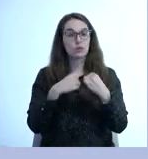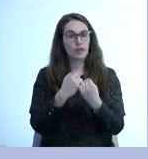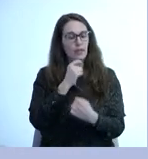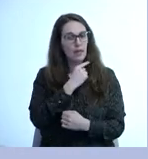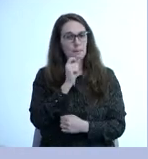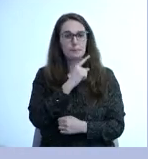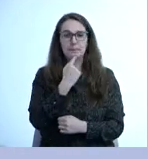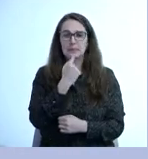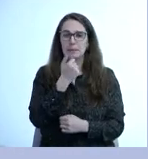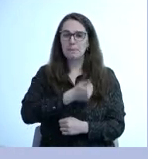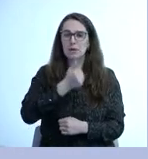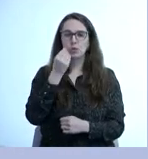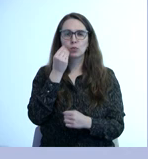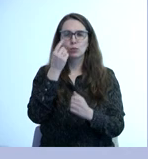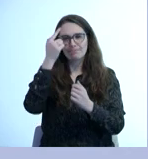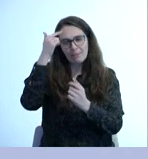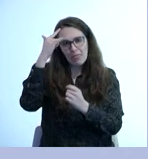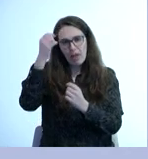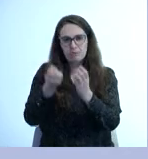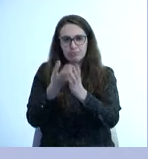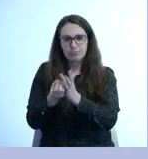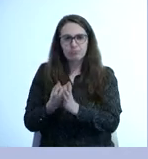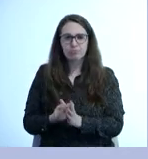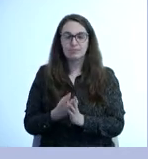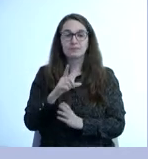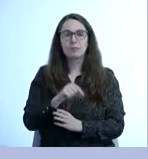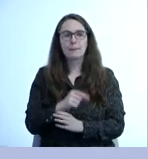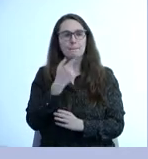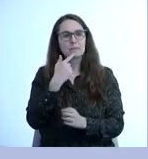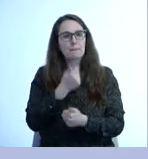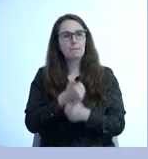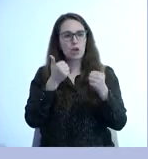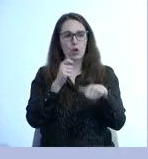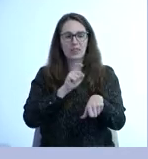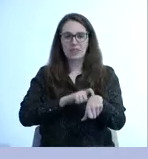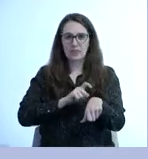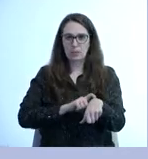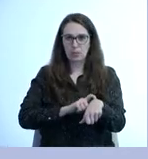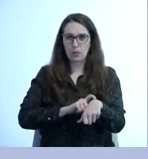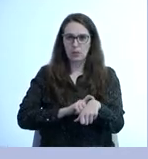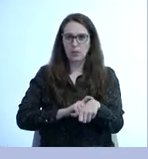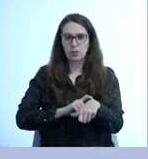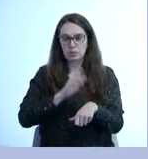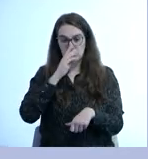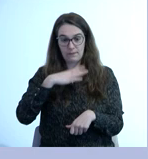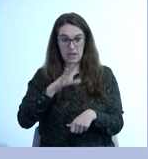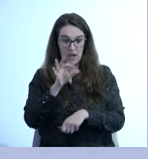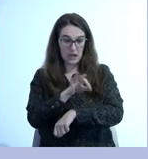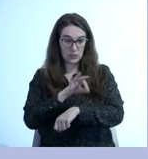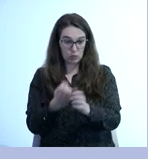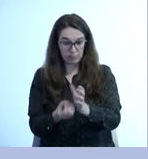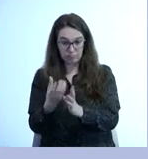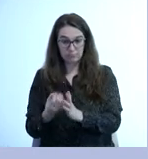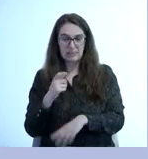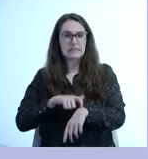processo de criação, que se perceba o tempo que é necessário para produzir a